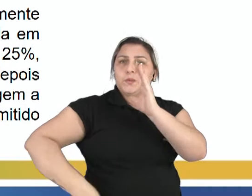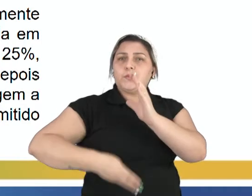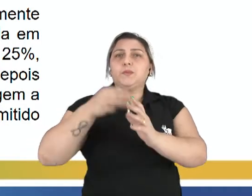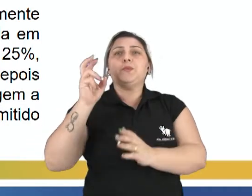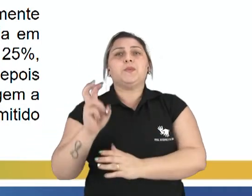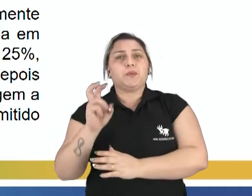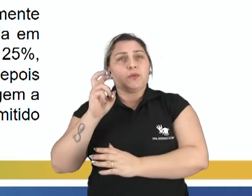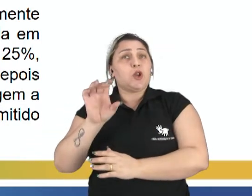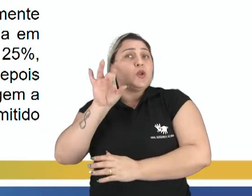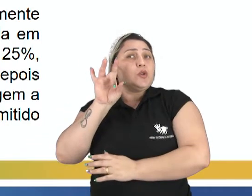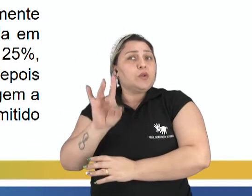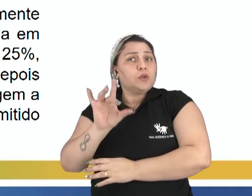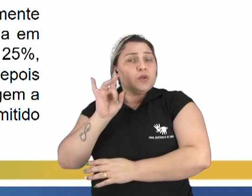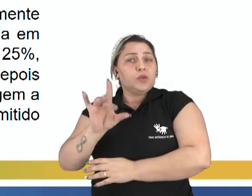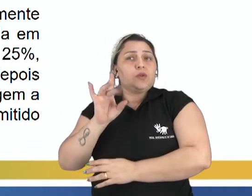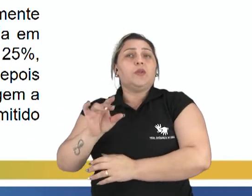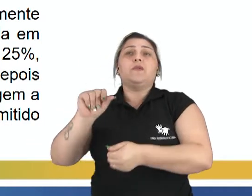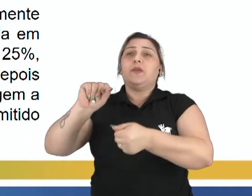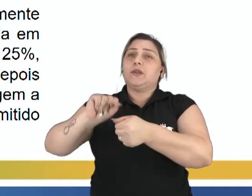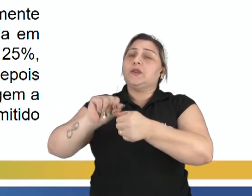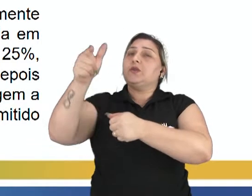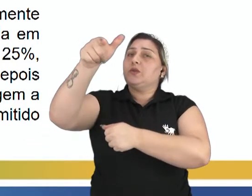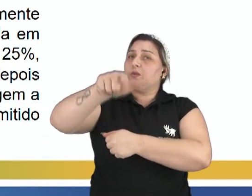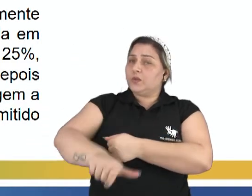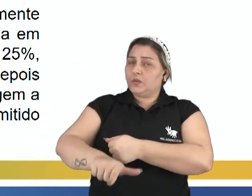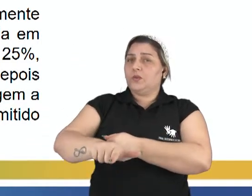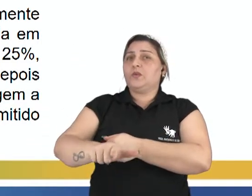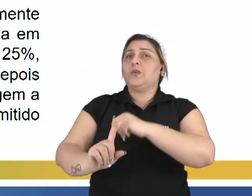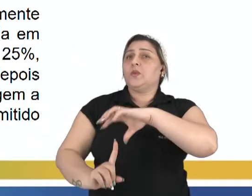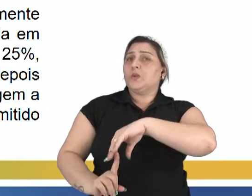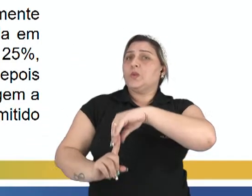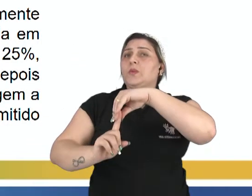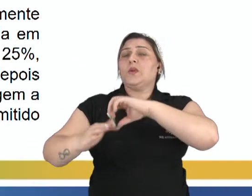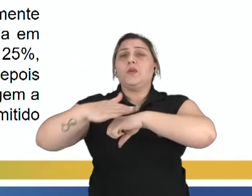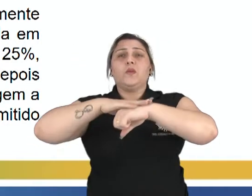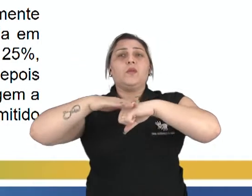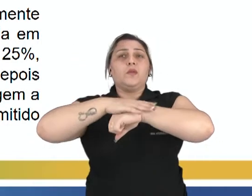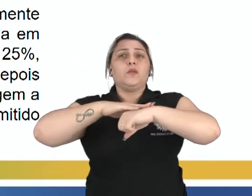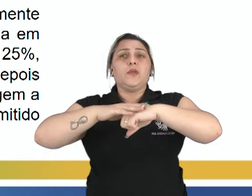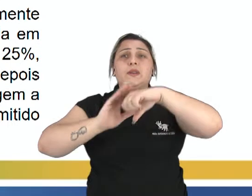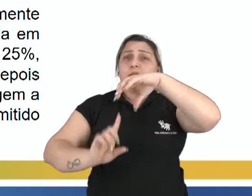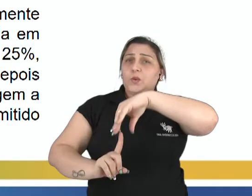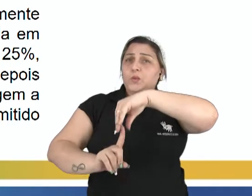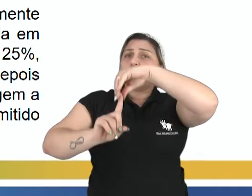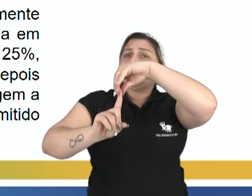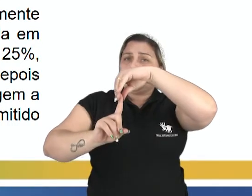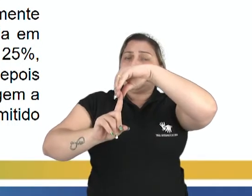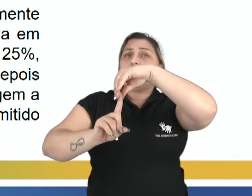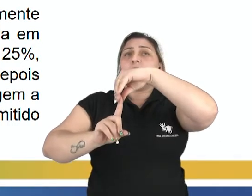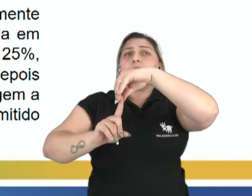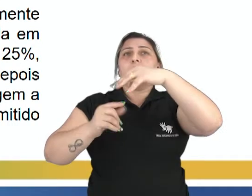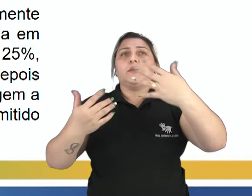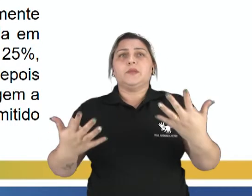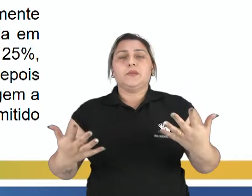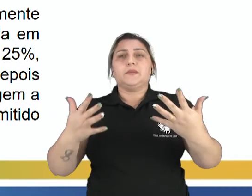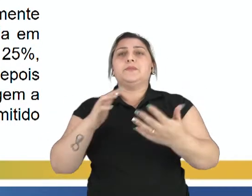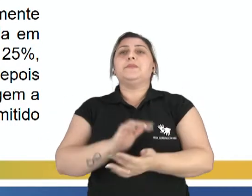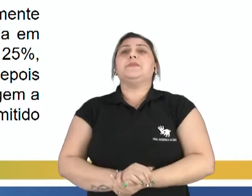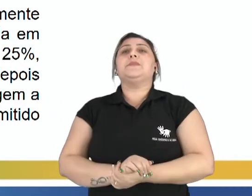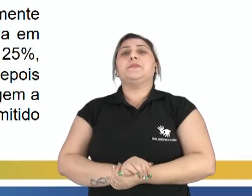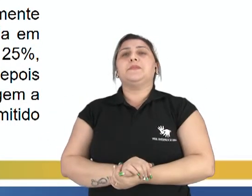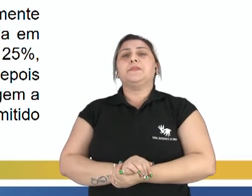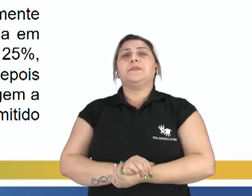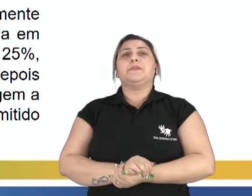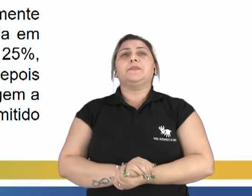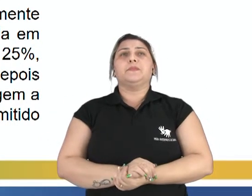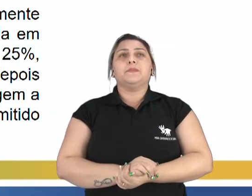vezes, ele só poderá fazê-lo em uma conversa por vez. Tá? Então é basicamente sobre isso que essa notícia